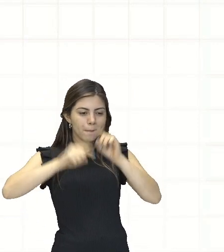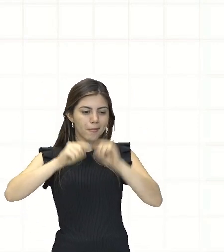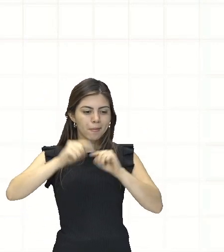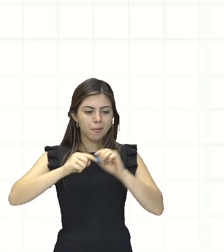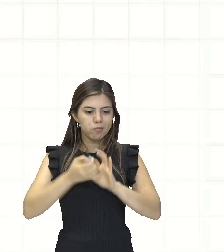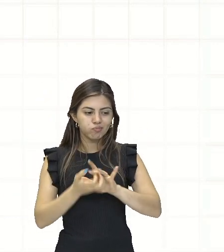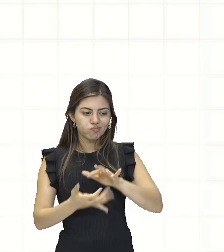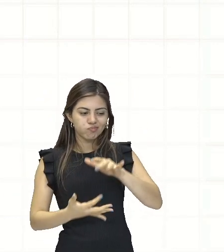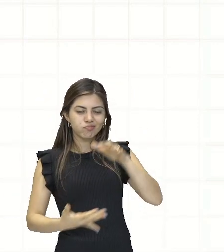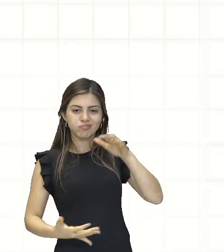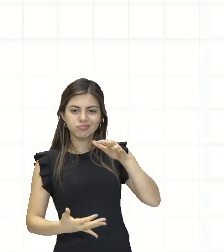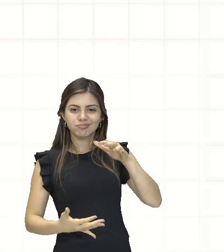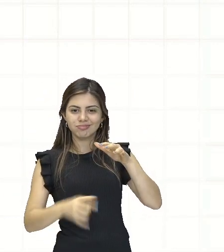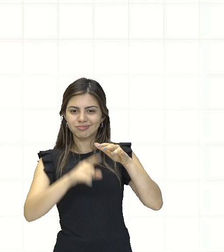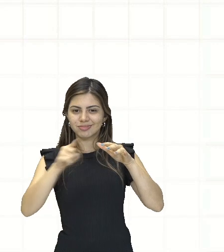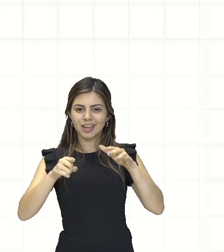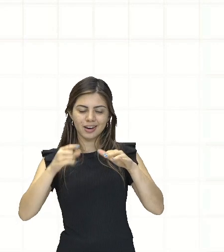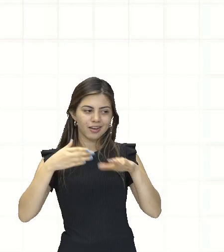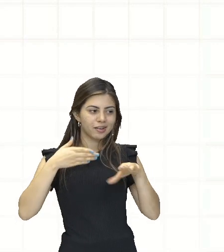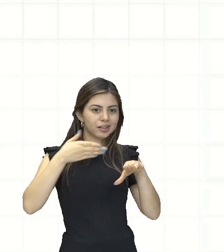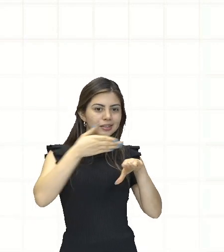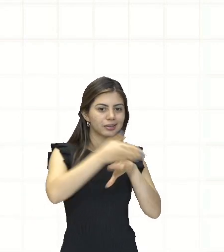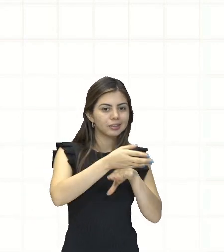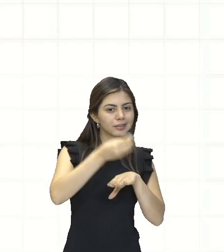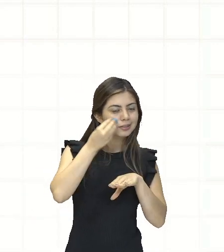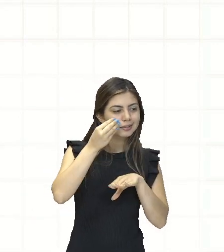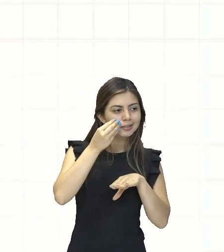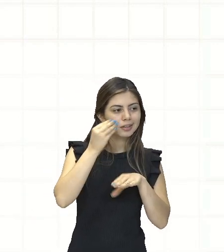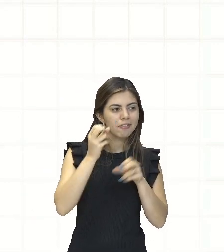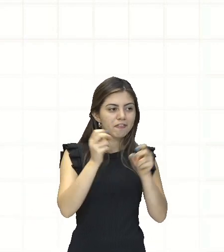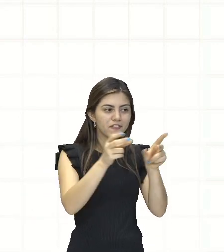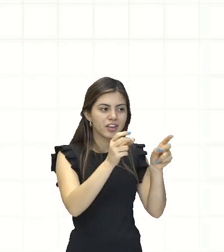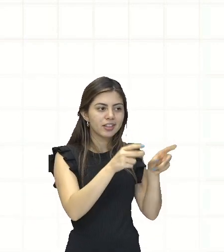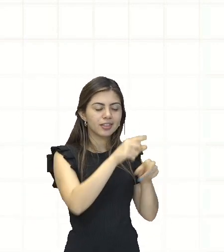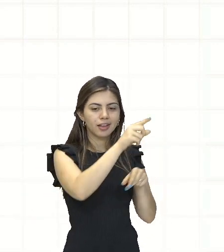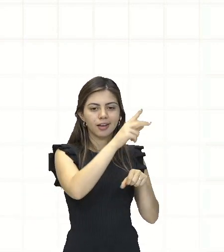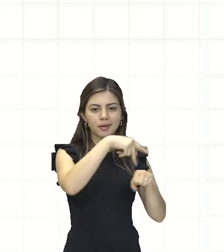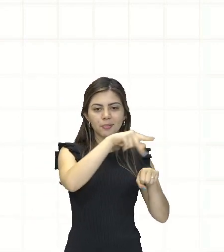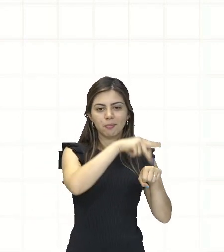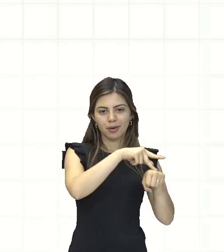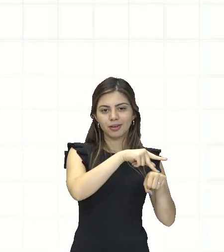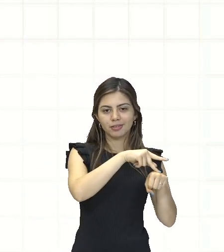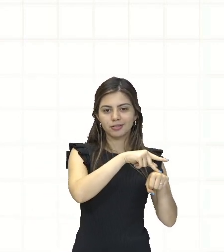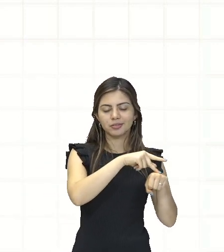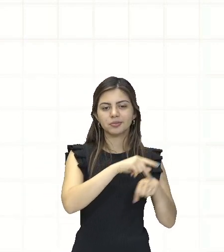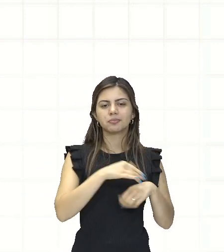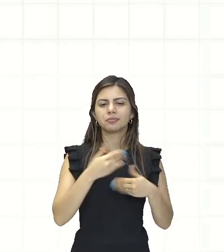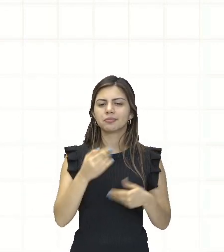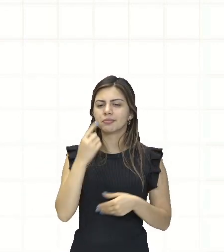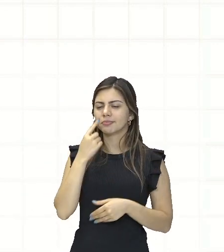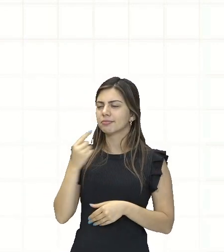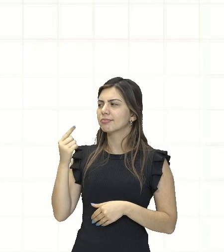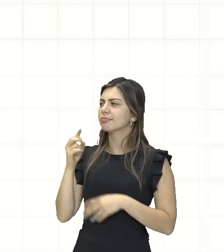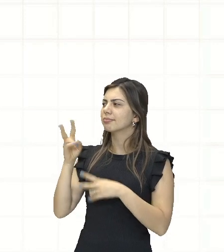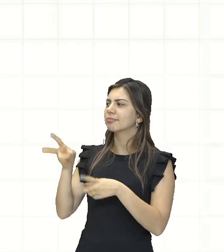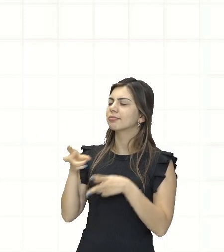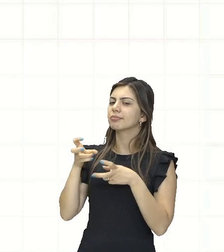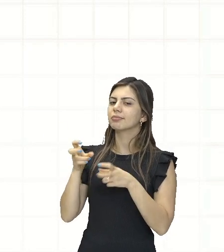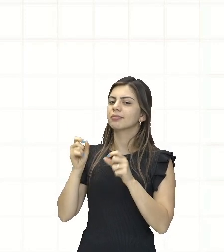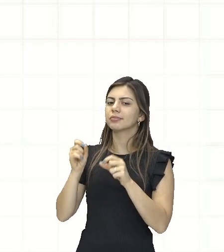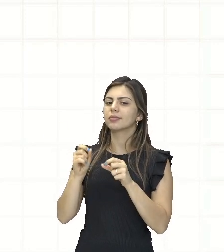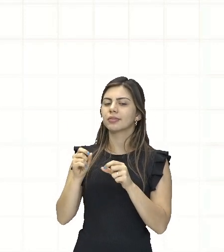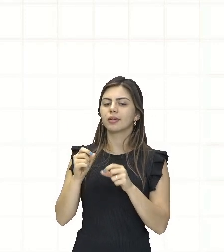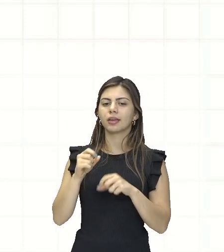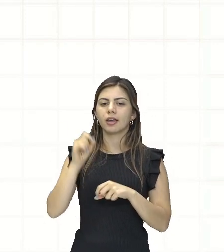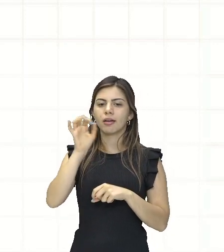realmente levando essas mercadorias para serem vendidas na Inglaterra. Observem aqui que o